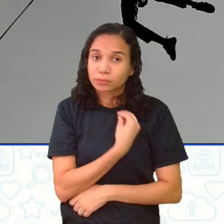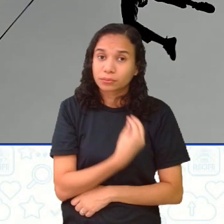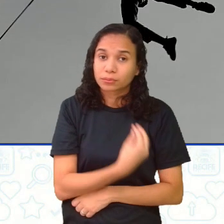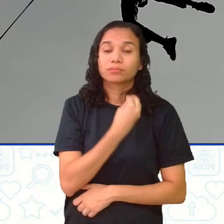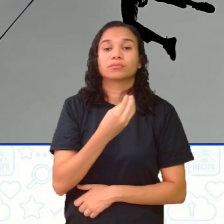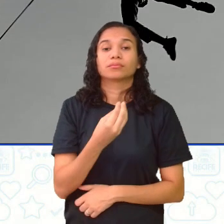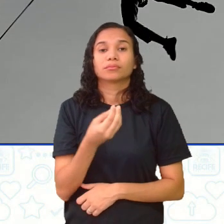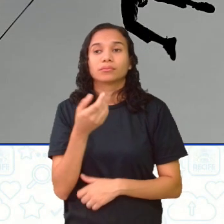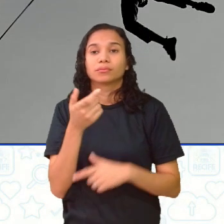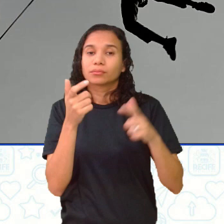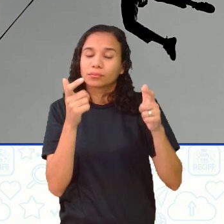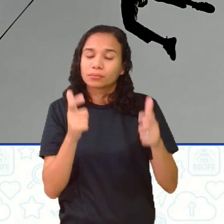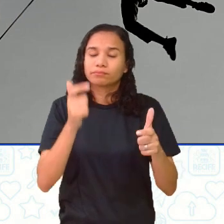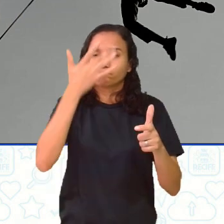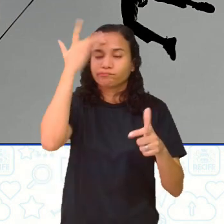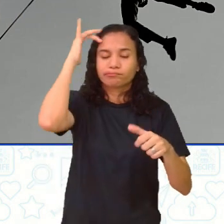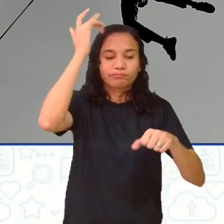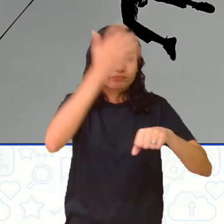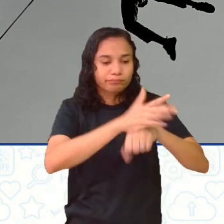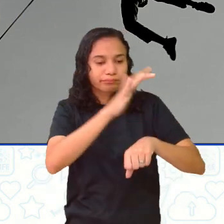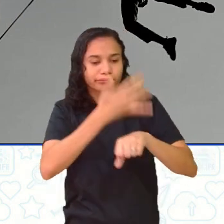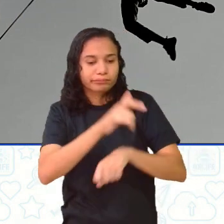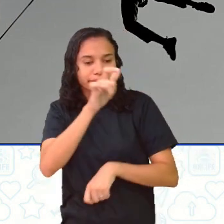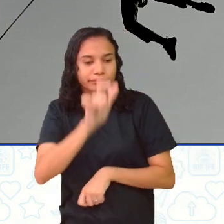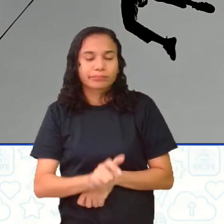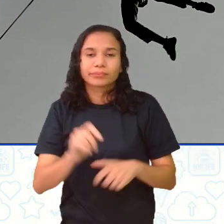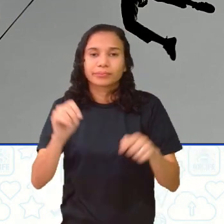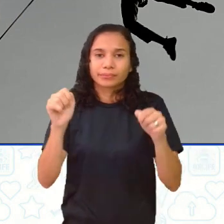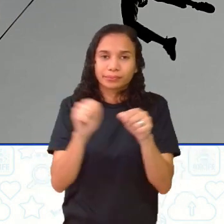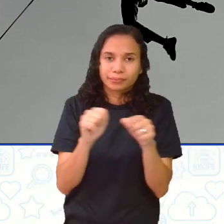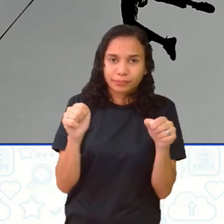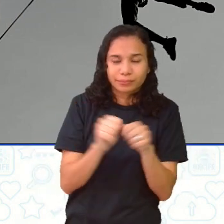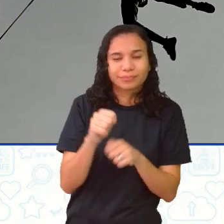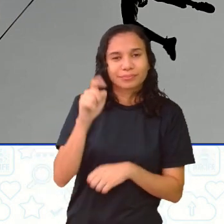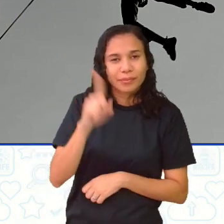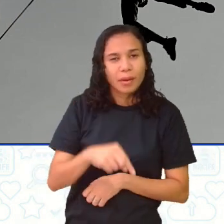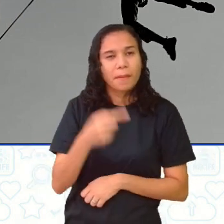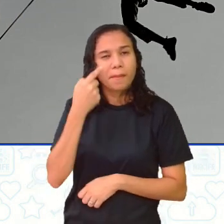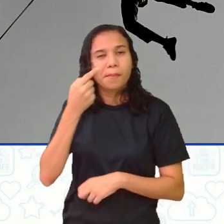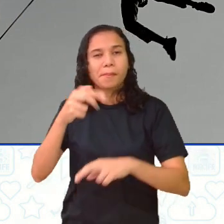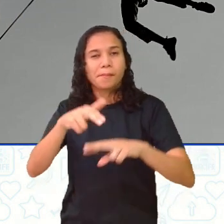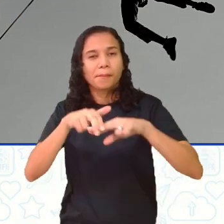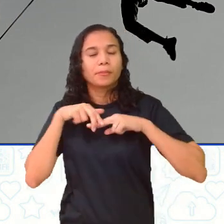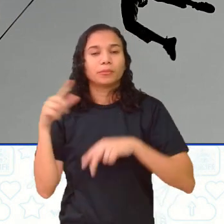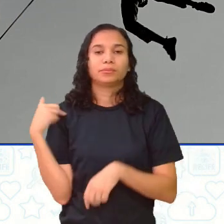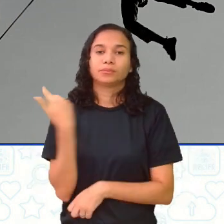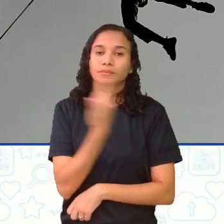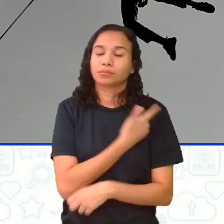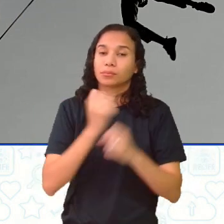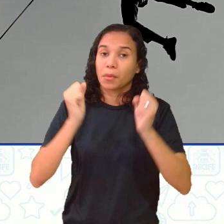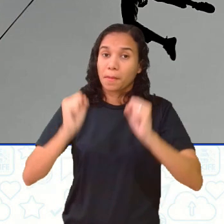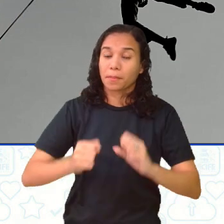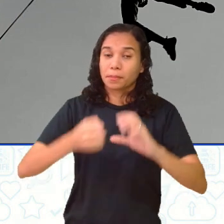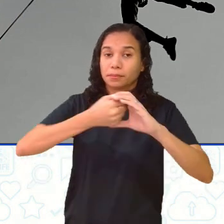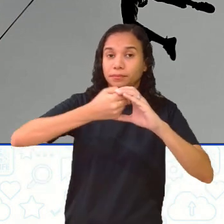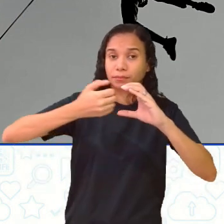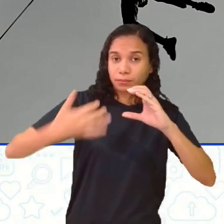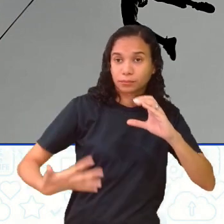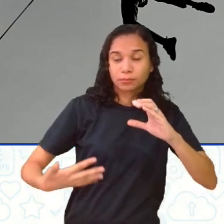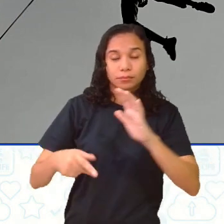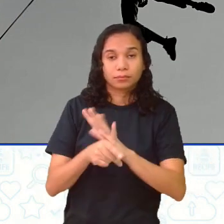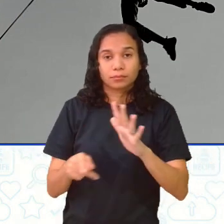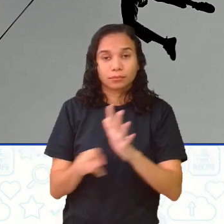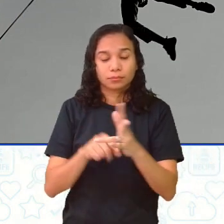onde o praticante executa, né? Então, dessa forma, nós podemos classificar essas práticas